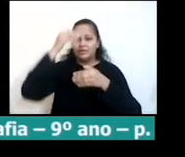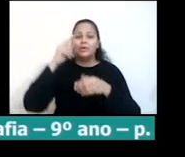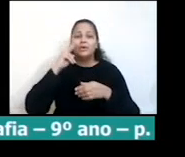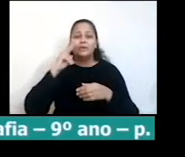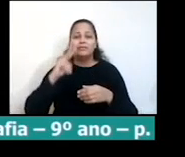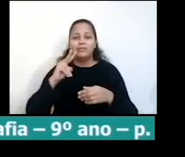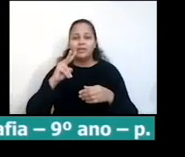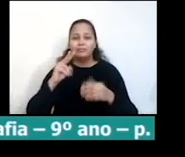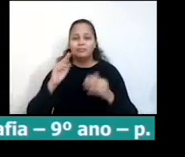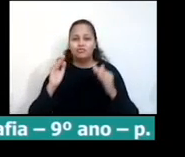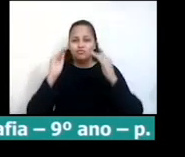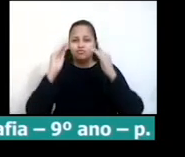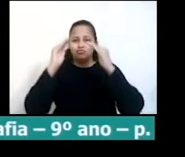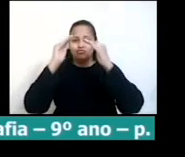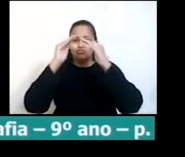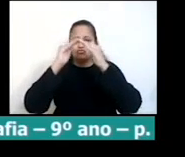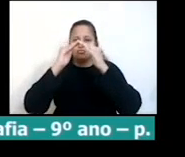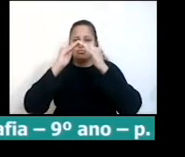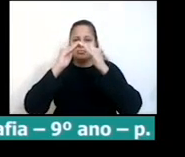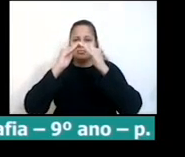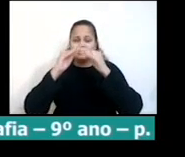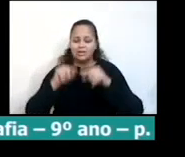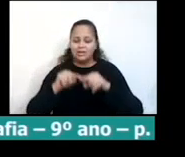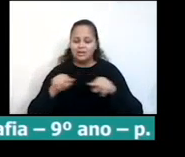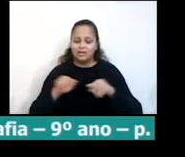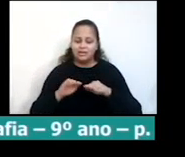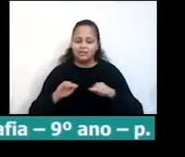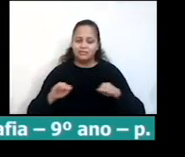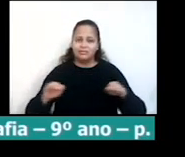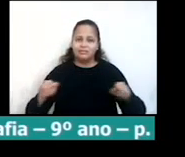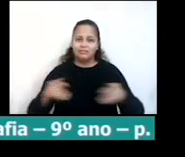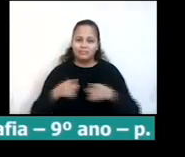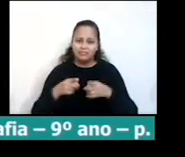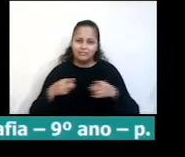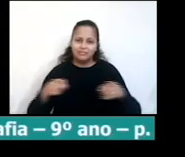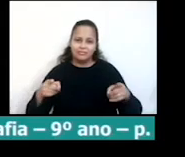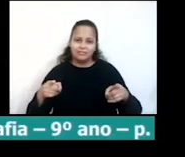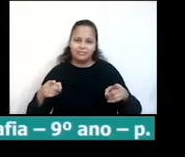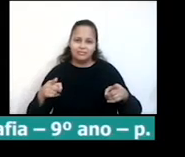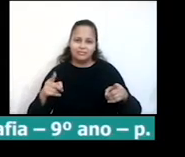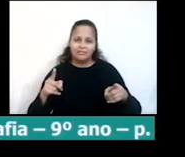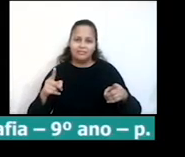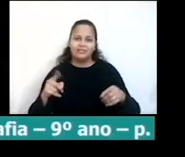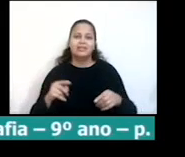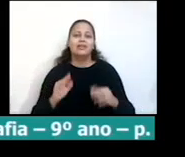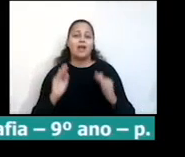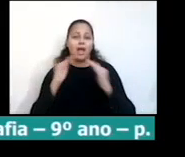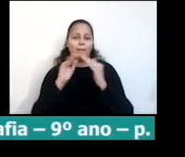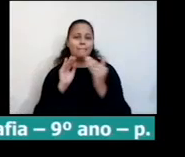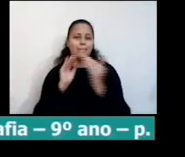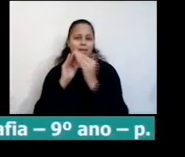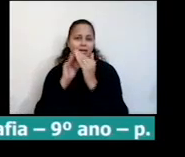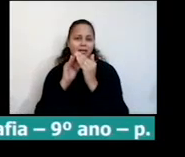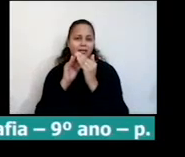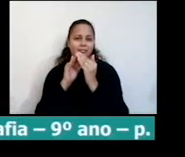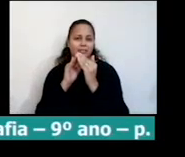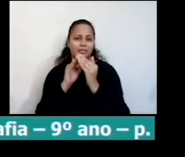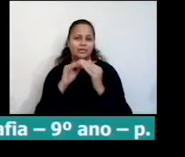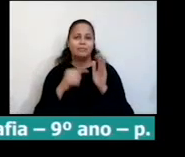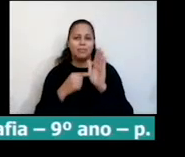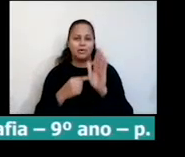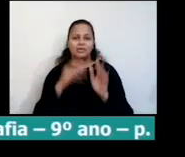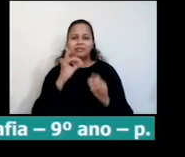topo extremamente fino e a base extremamente larga, né? Então a gente tem aí uma população muito jovem. Essa pirâmide, ela mostra que a taxa